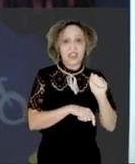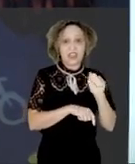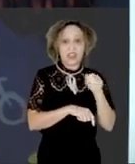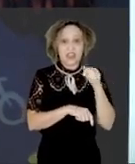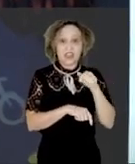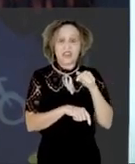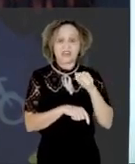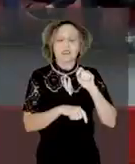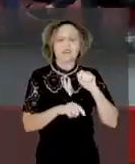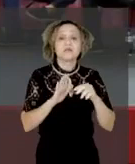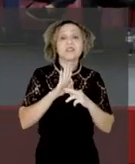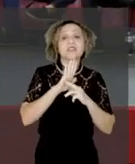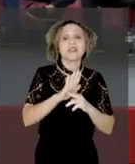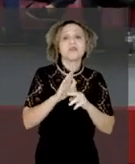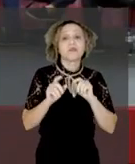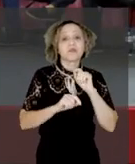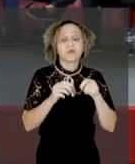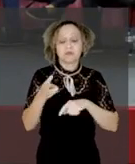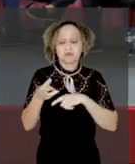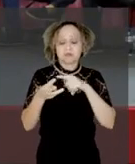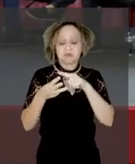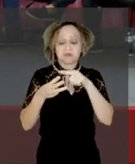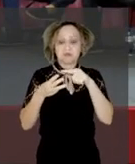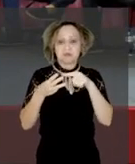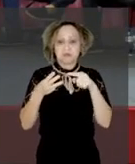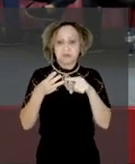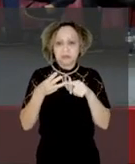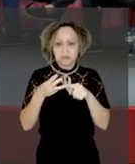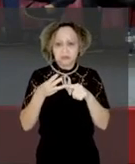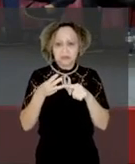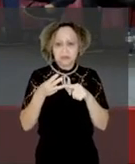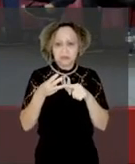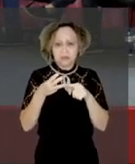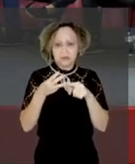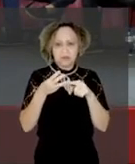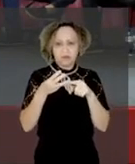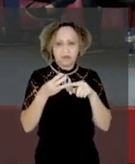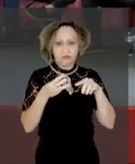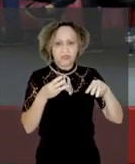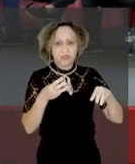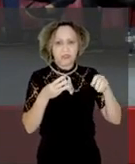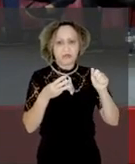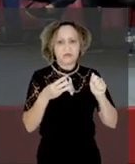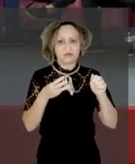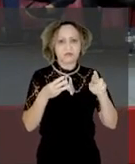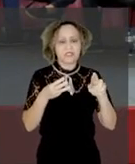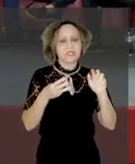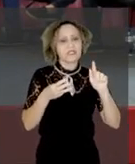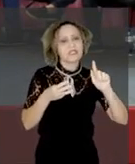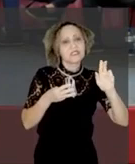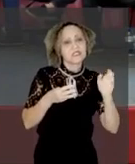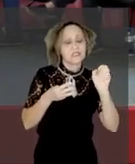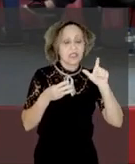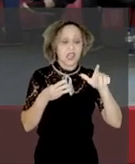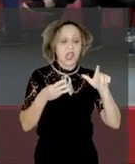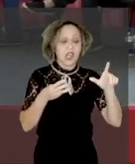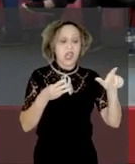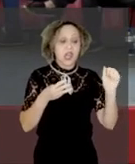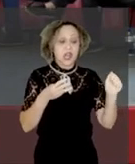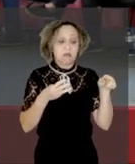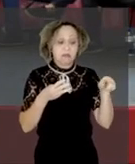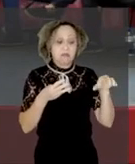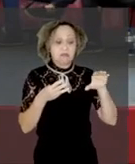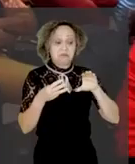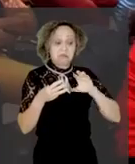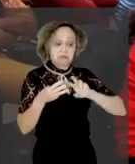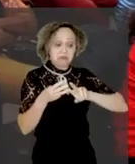que era muito importante vir, que era justamente aqui no ABC, no Sindicato dos Metalúrgicos. E eu não tenho dúvida nenhuma